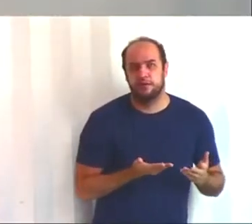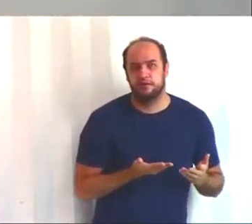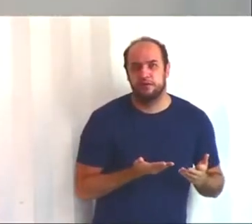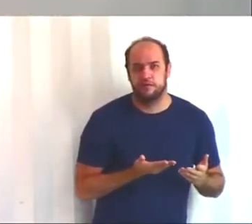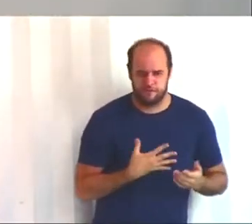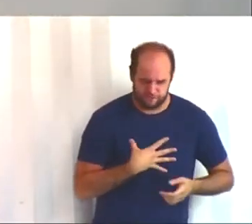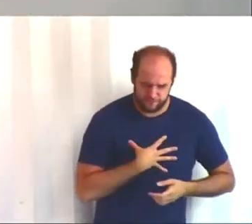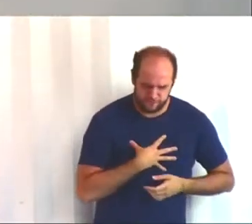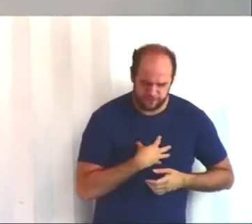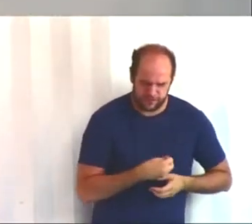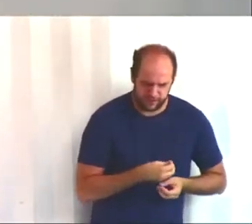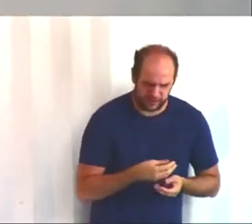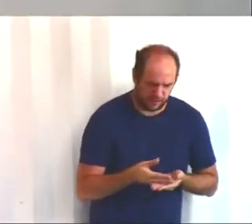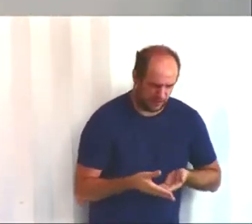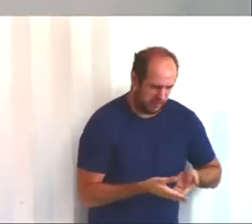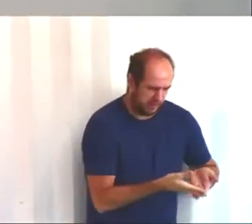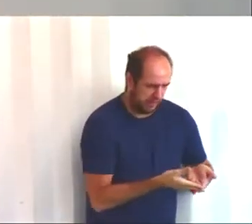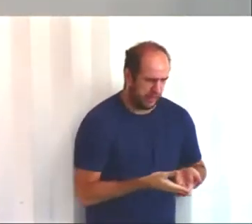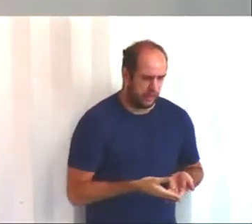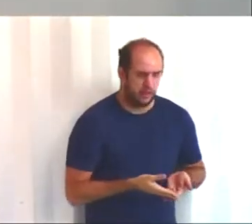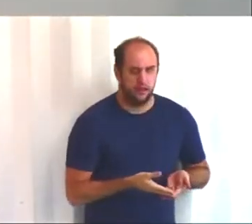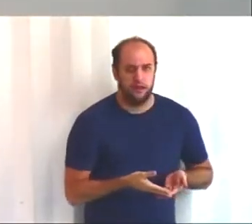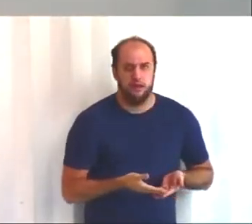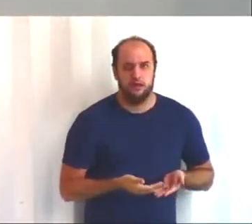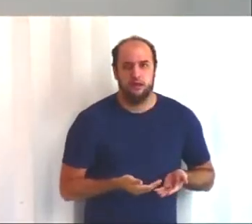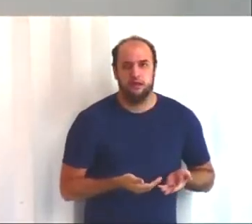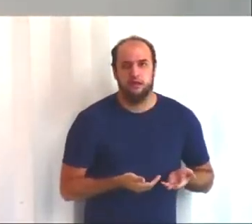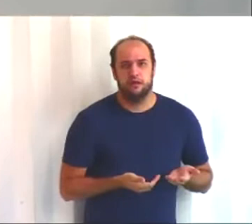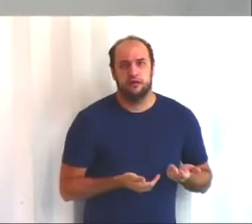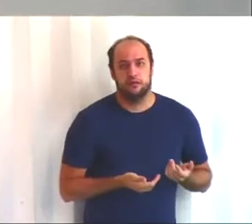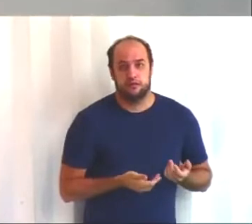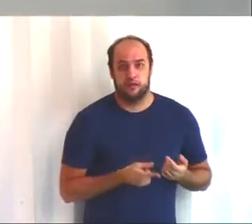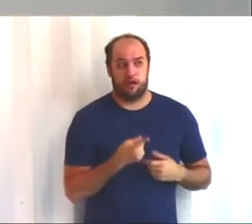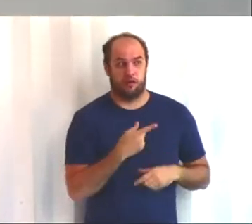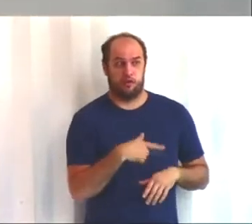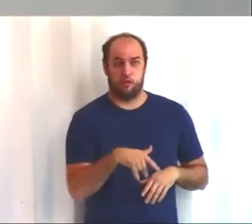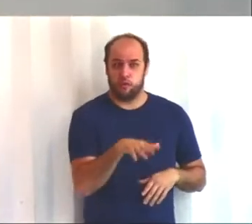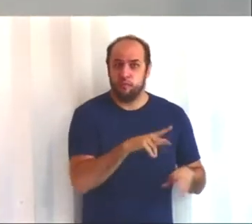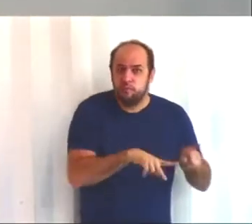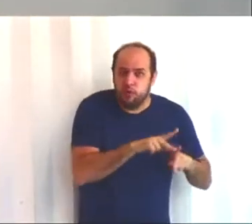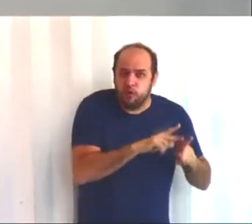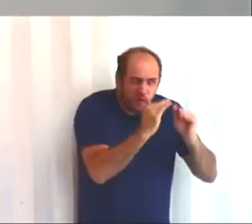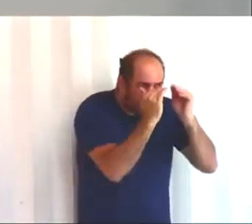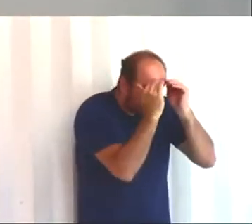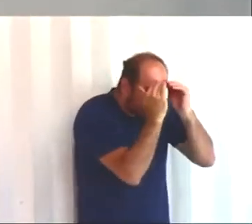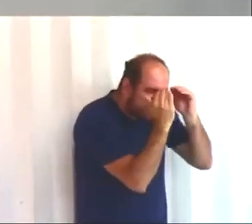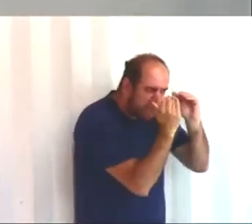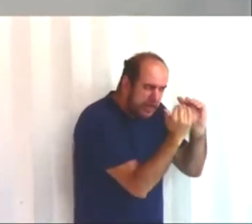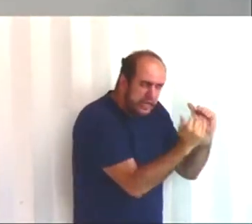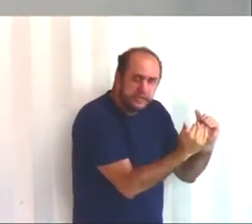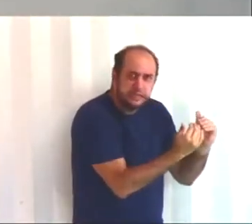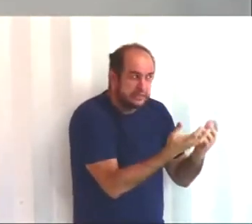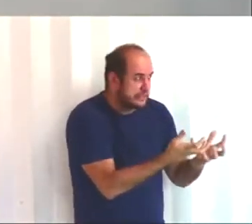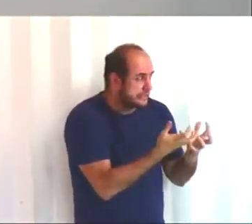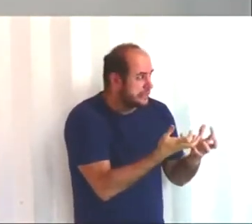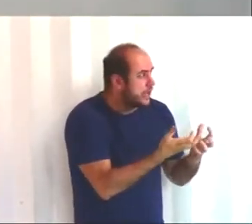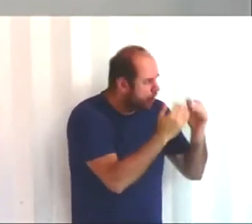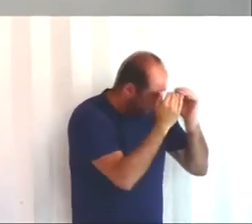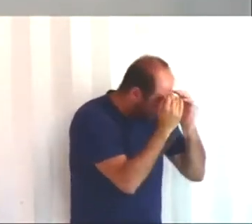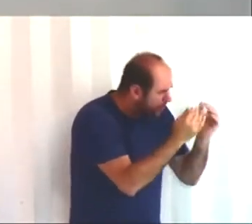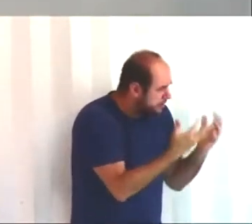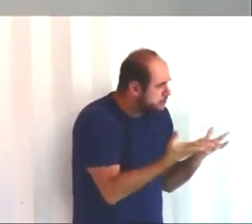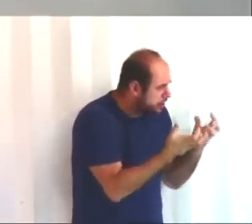seus filhos nas panelas quentes. E olha, se Baal diz, é melhor a gente seguir, é melhor a gente